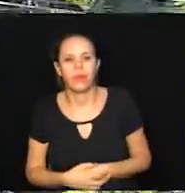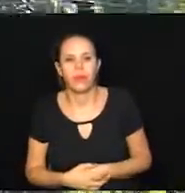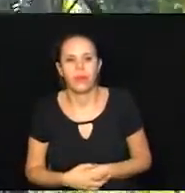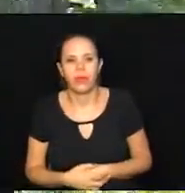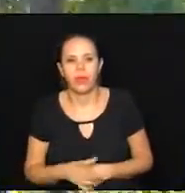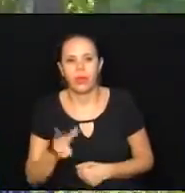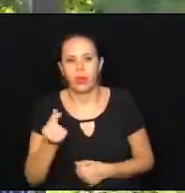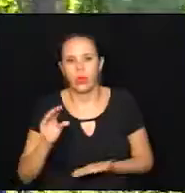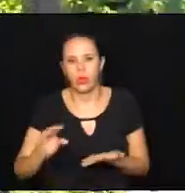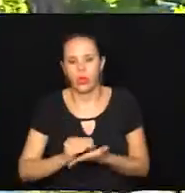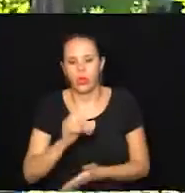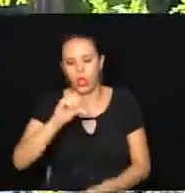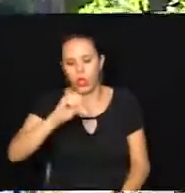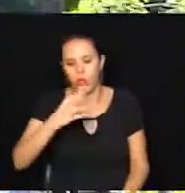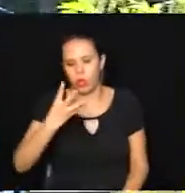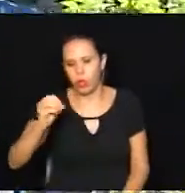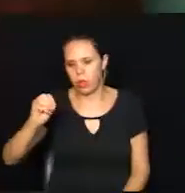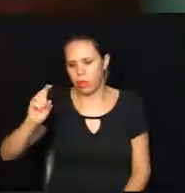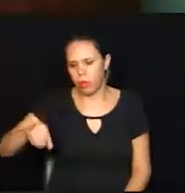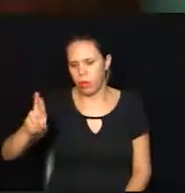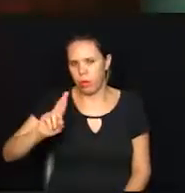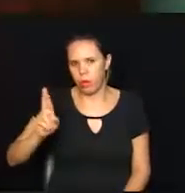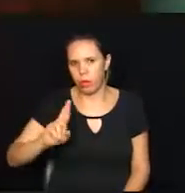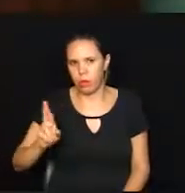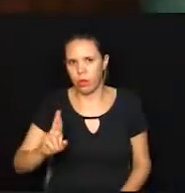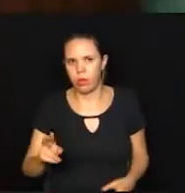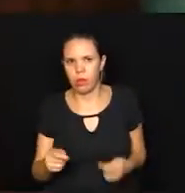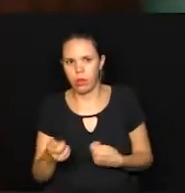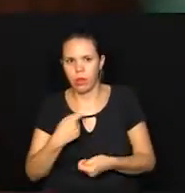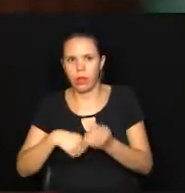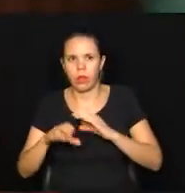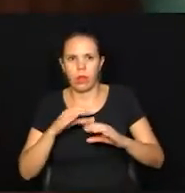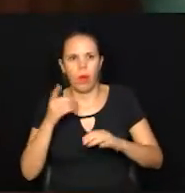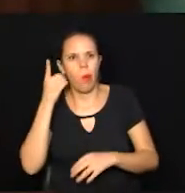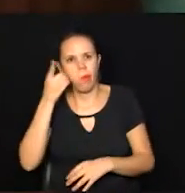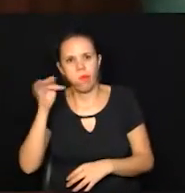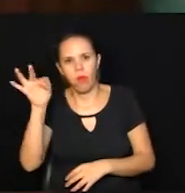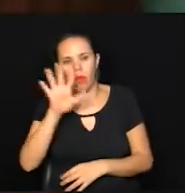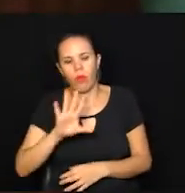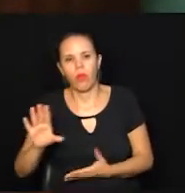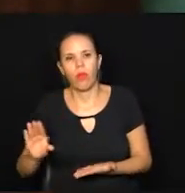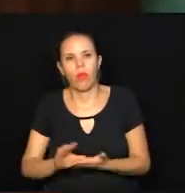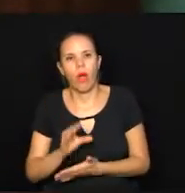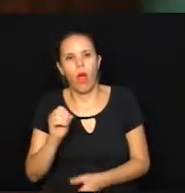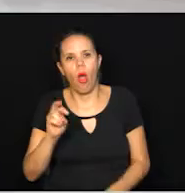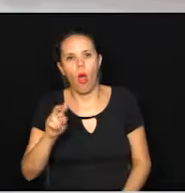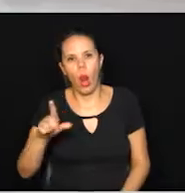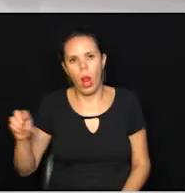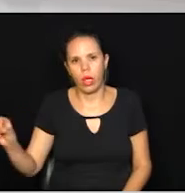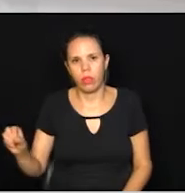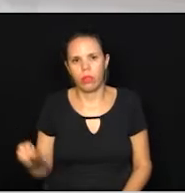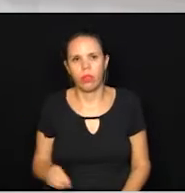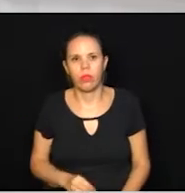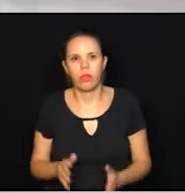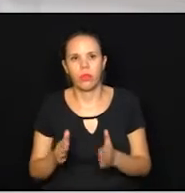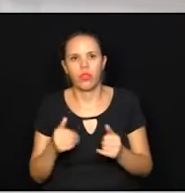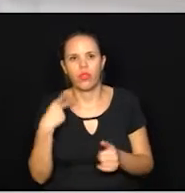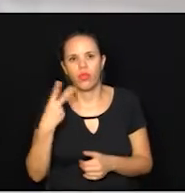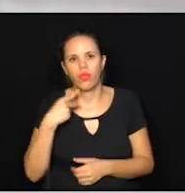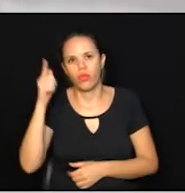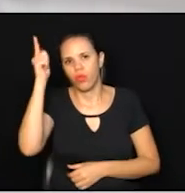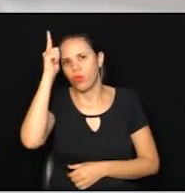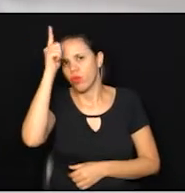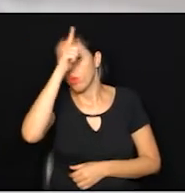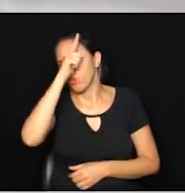verba de R$ 940 mil foi articulada pelo deputado federal Orlando Silva, do PCdoB, a pedido do vereador